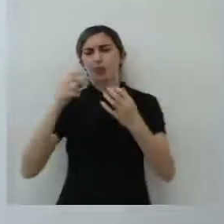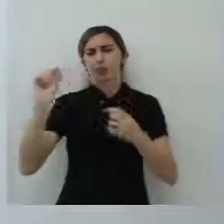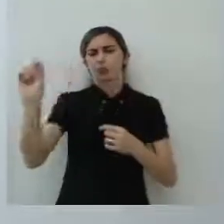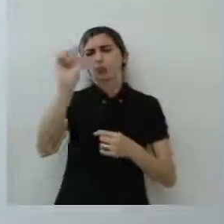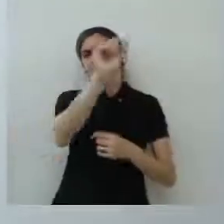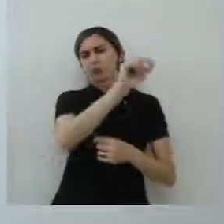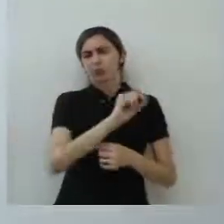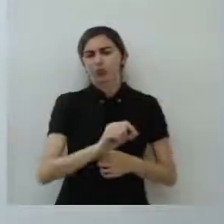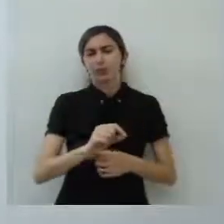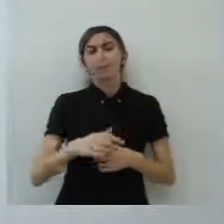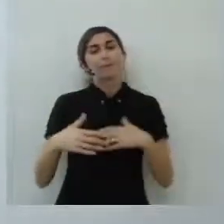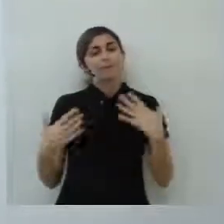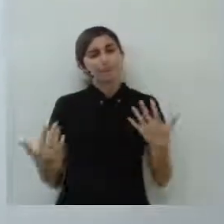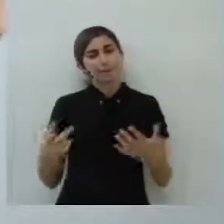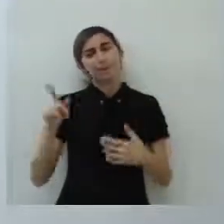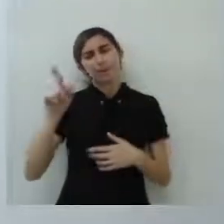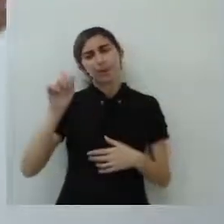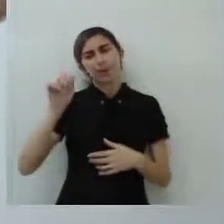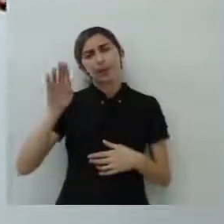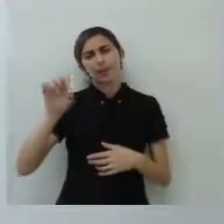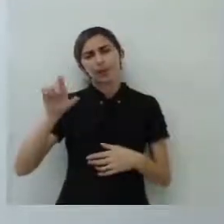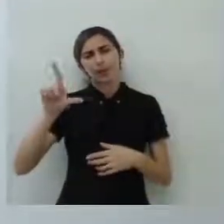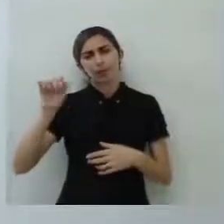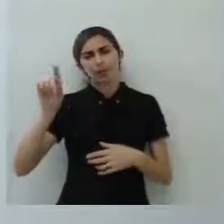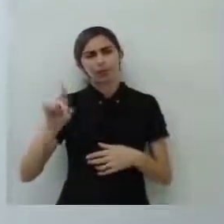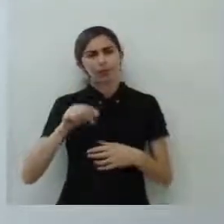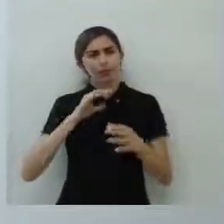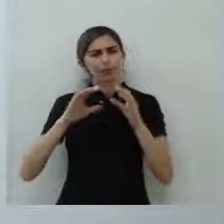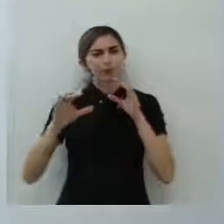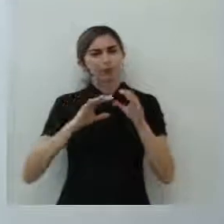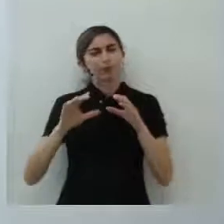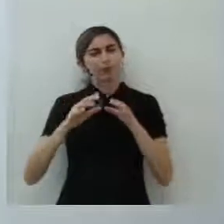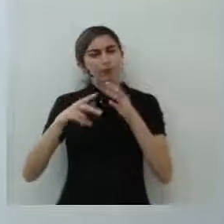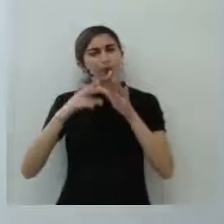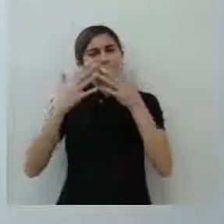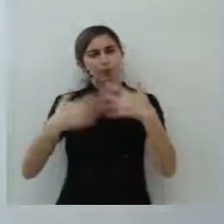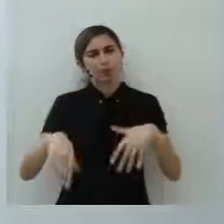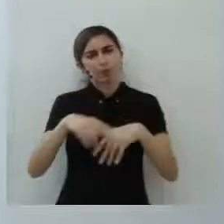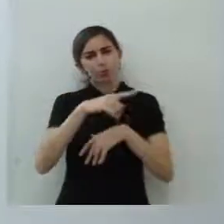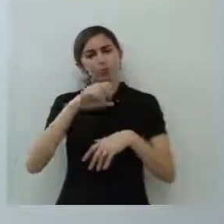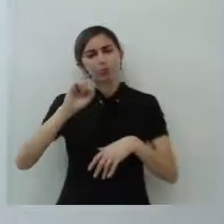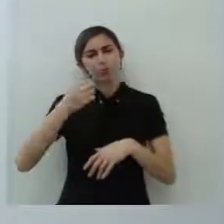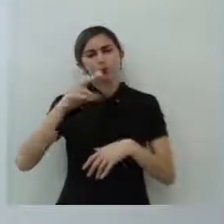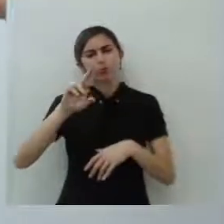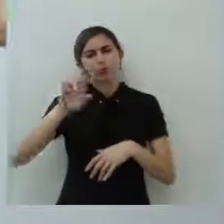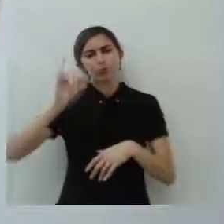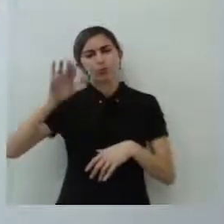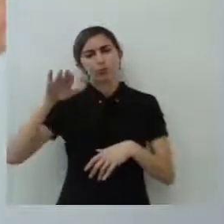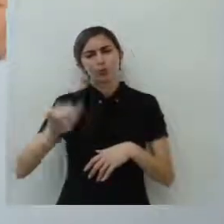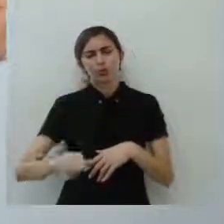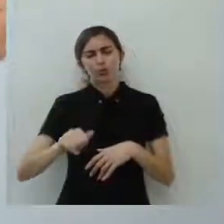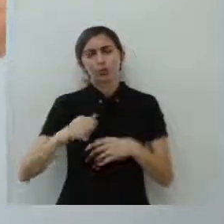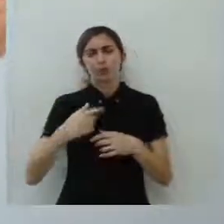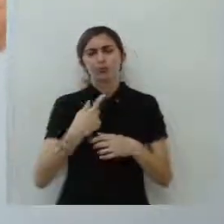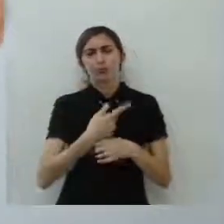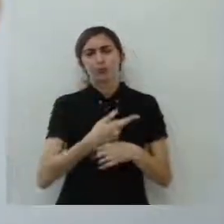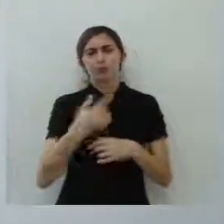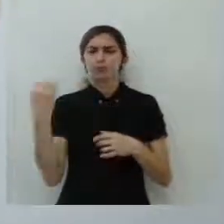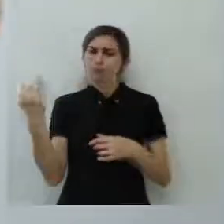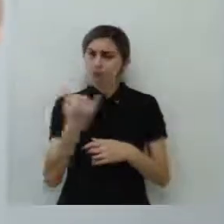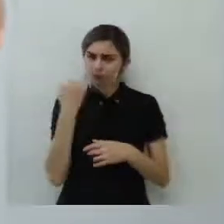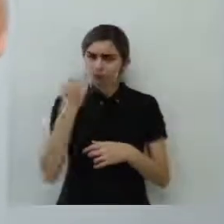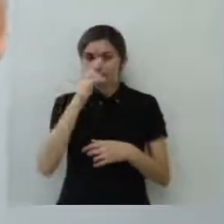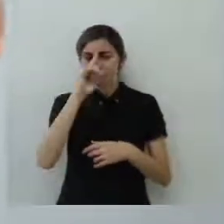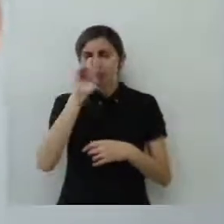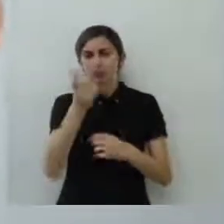lá. Pois bem, Abelardo Barbosa, esse grande comunicador natural de Surubim, Agreste Pernambucano. Então é importante mandar